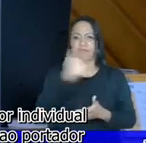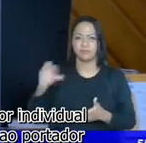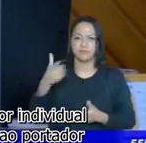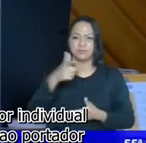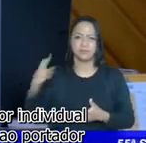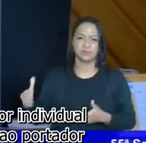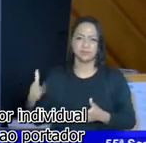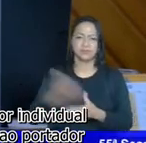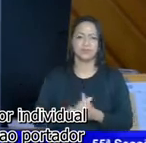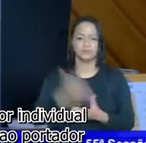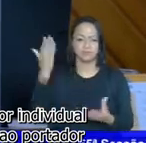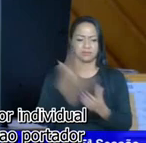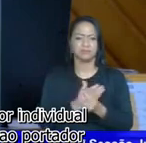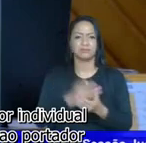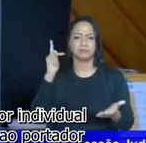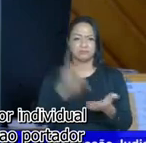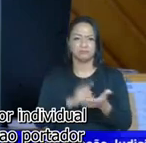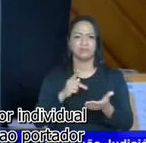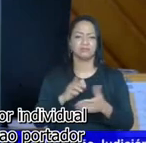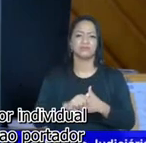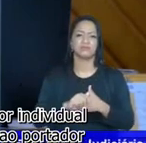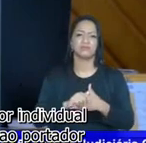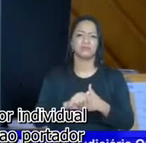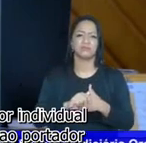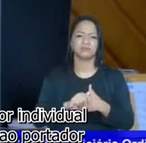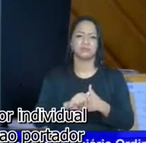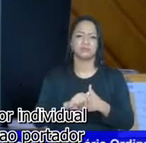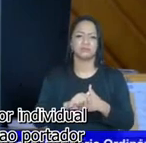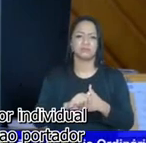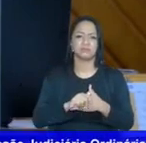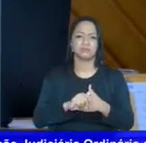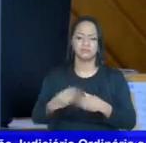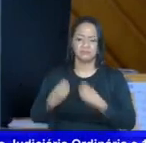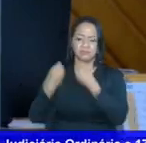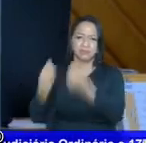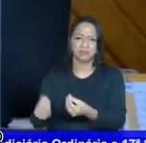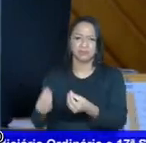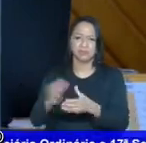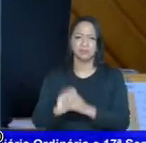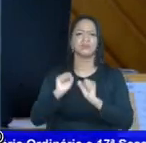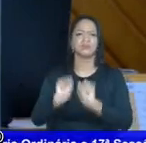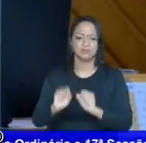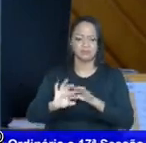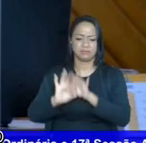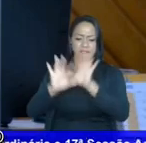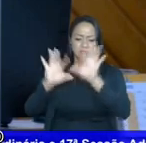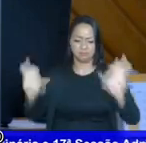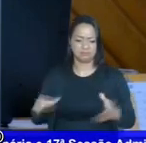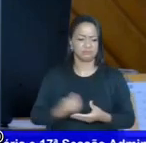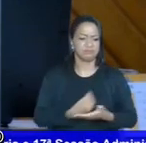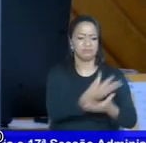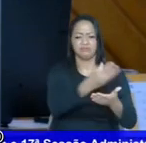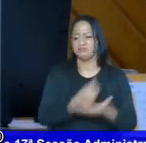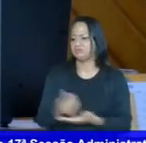consta nos autos, constitui verdadeiro título de crédito ao portador, que pode ser livremente distribuído